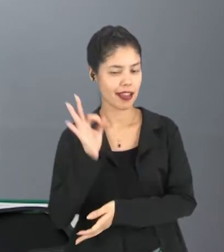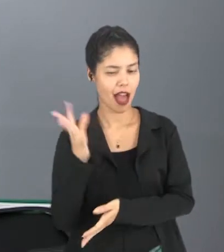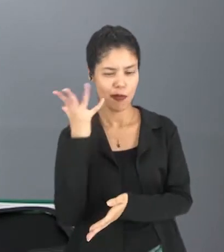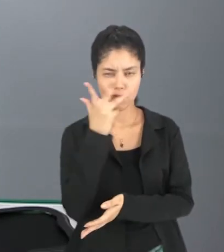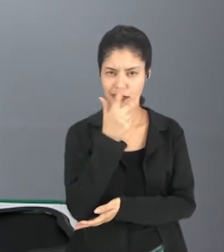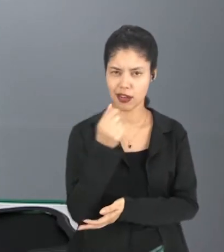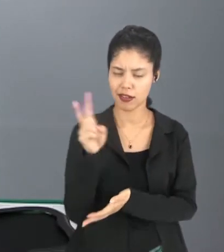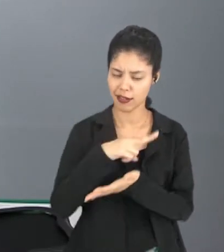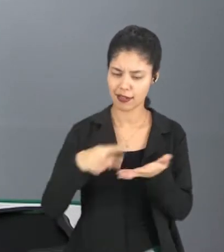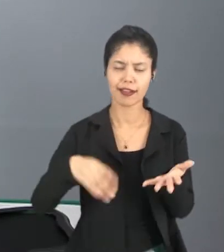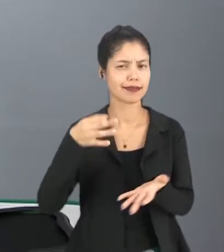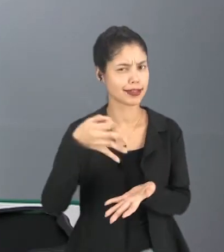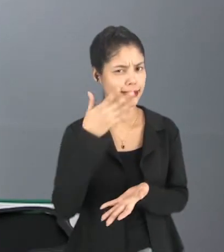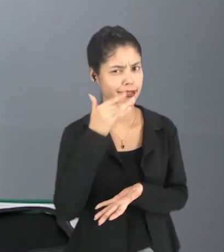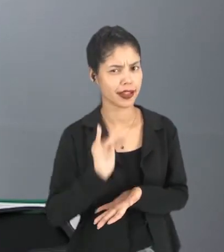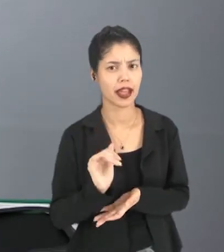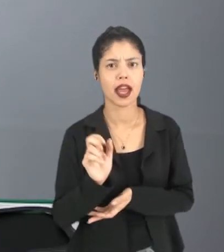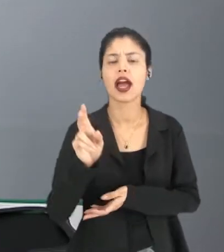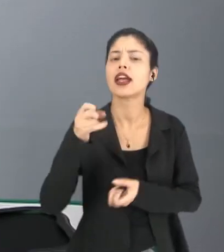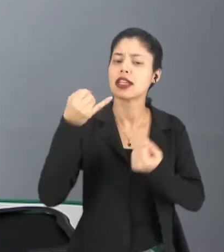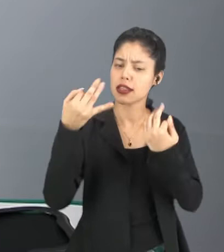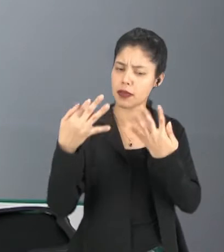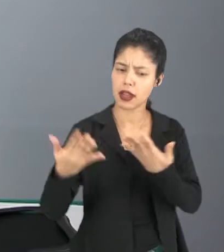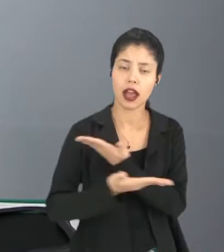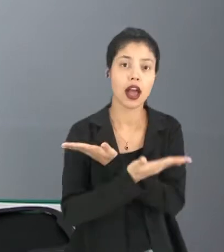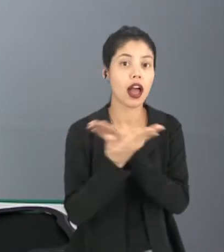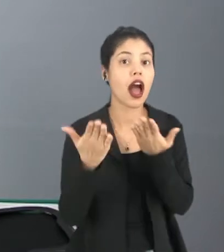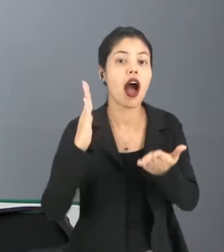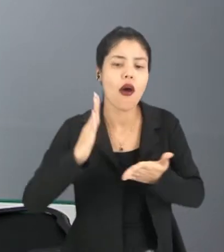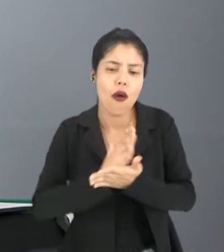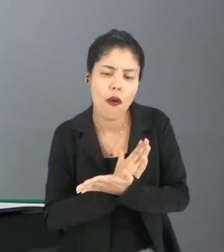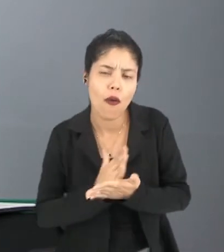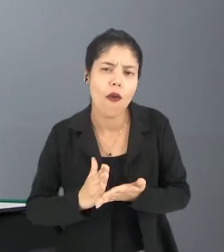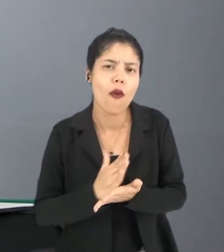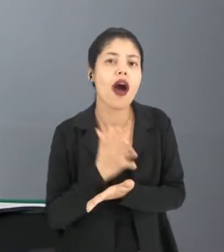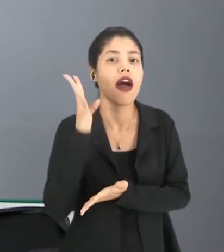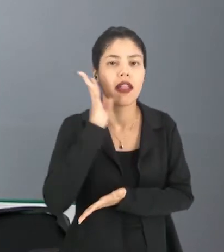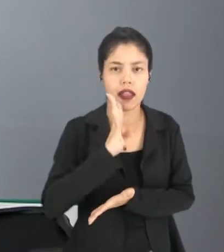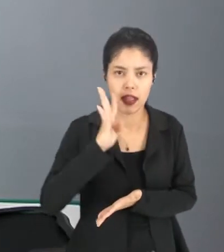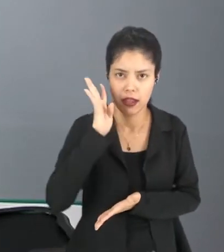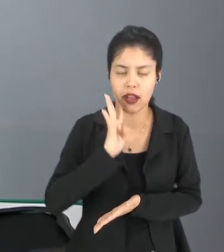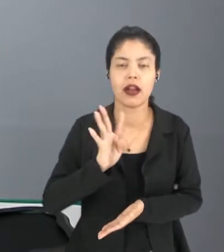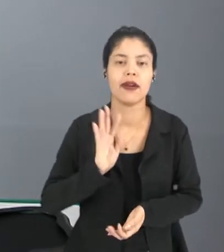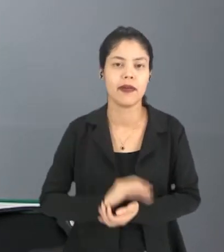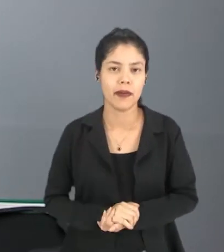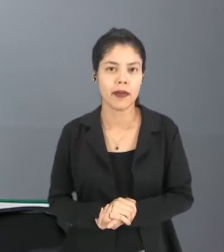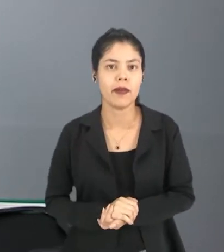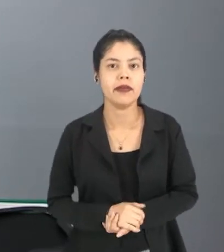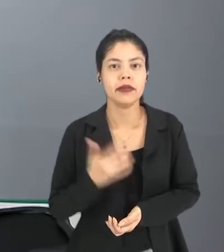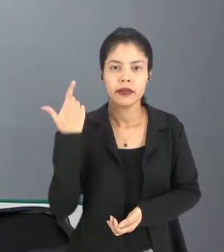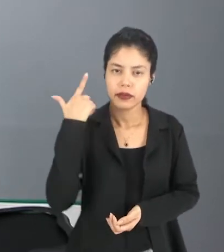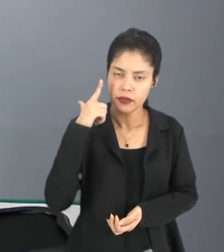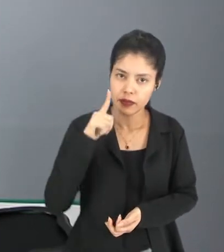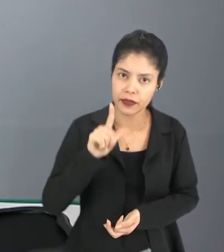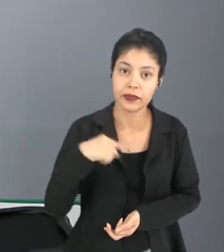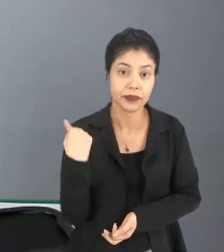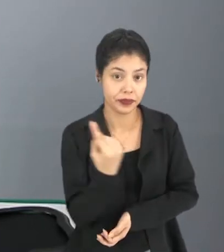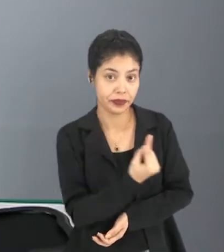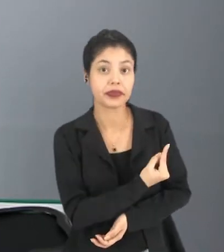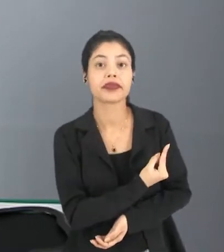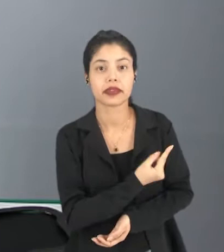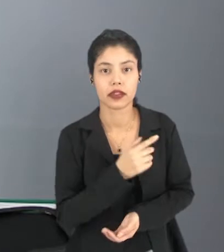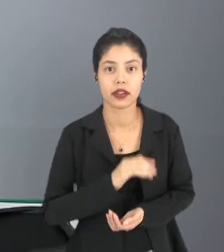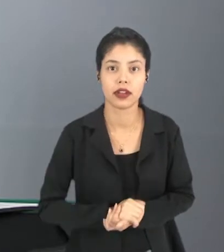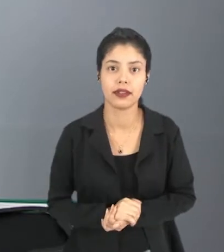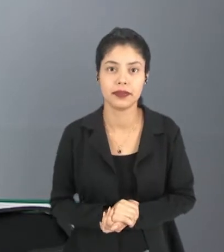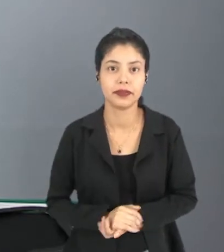crianças? Então, o autor ele quis passar algo bem legal que a gente consegue, que nós